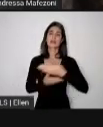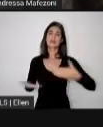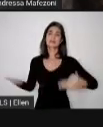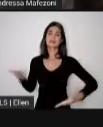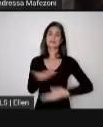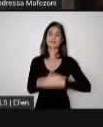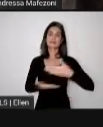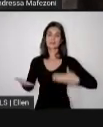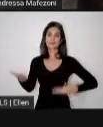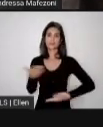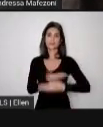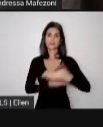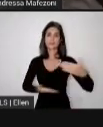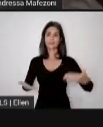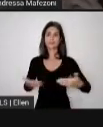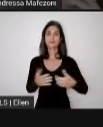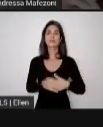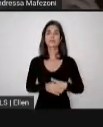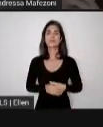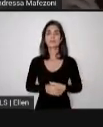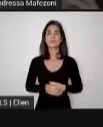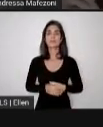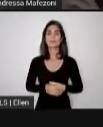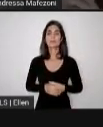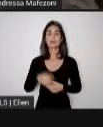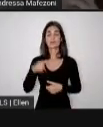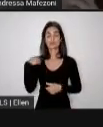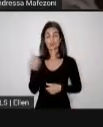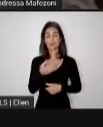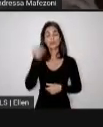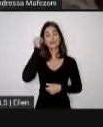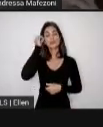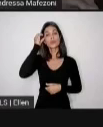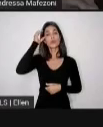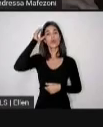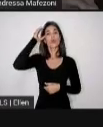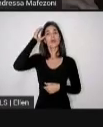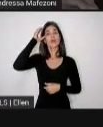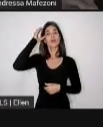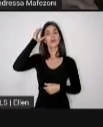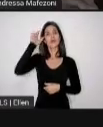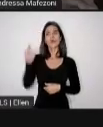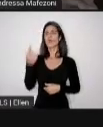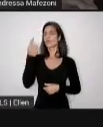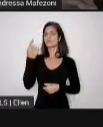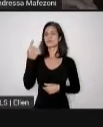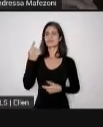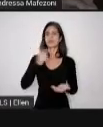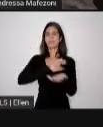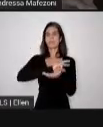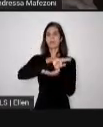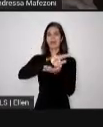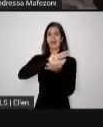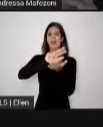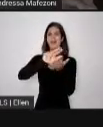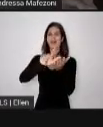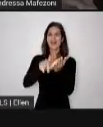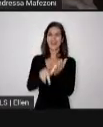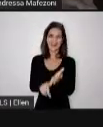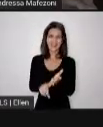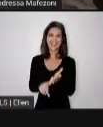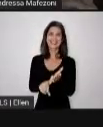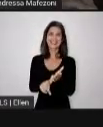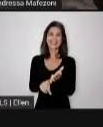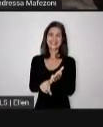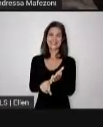que os nossos conhecimentos são plurais. E essa pluralidade, ela não está